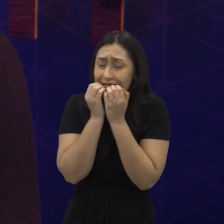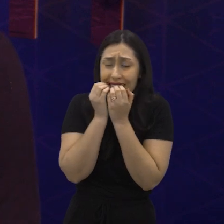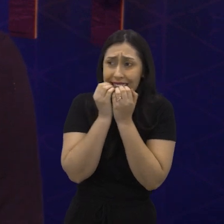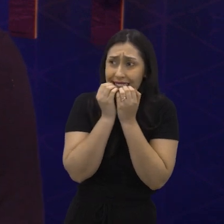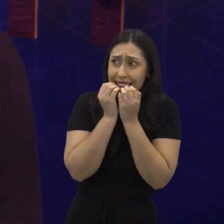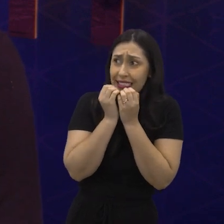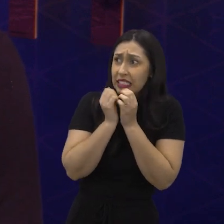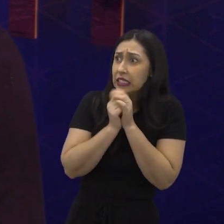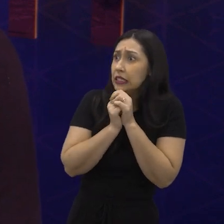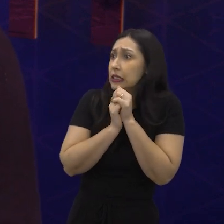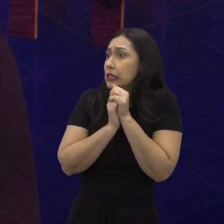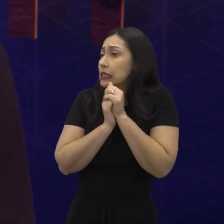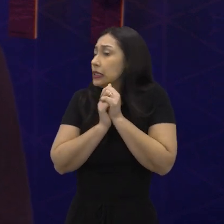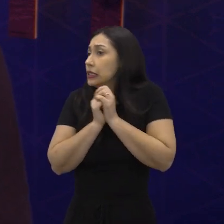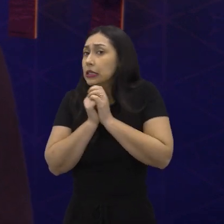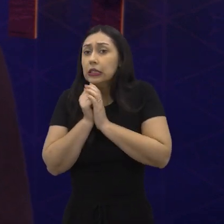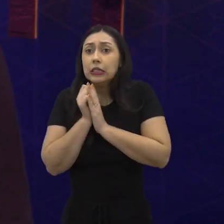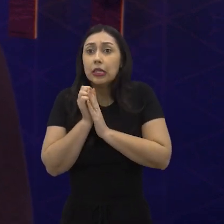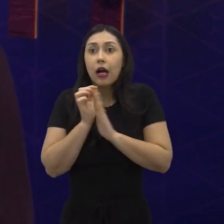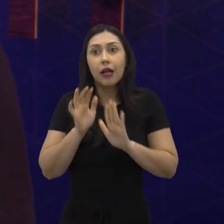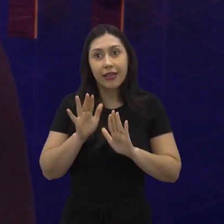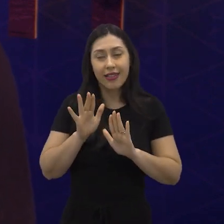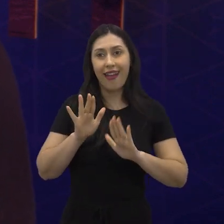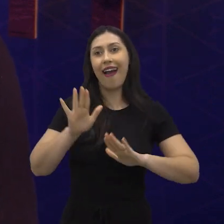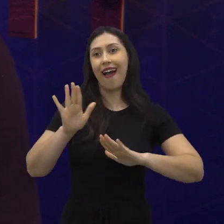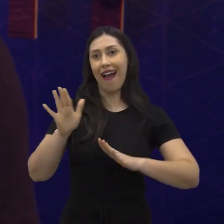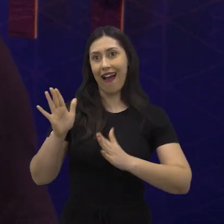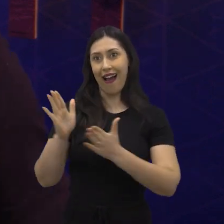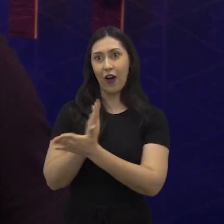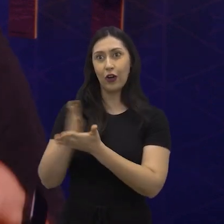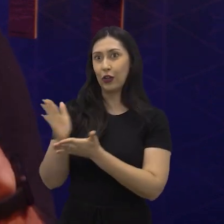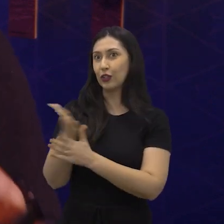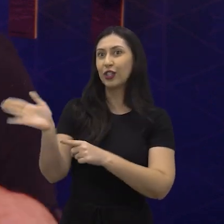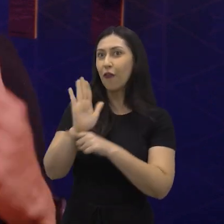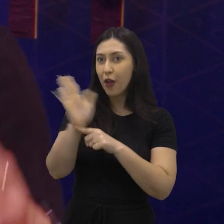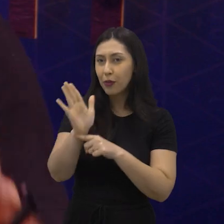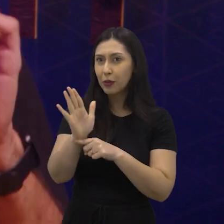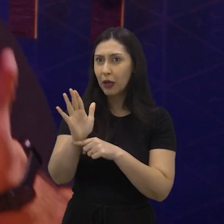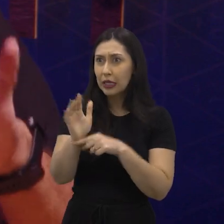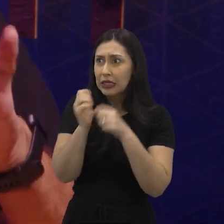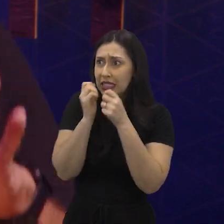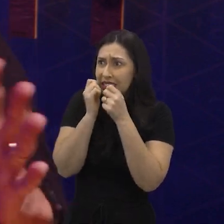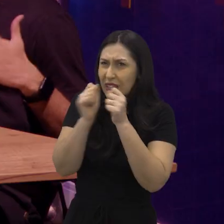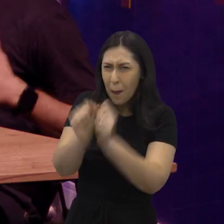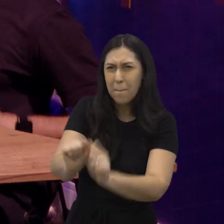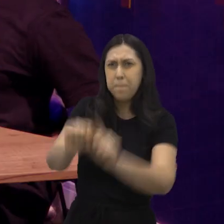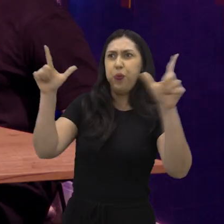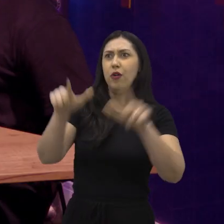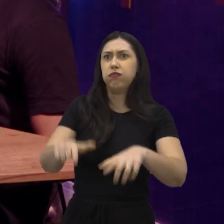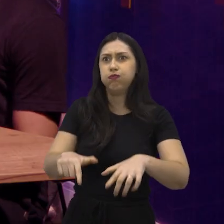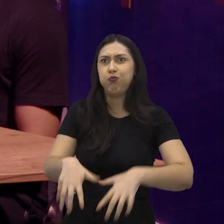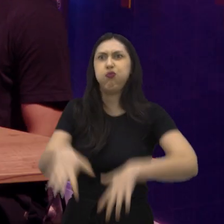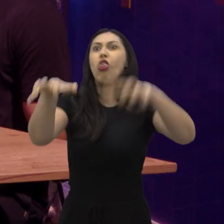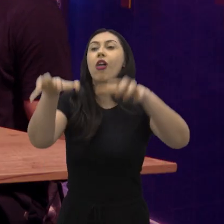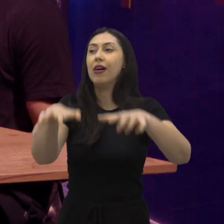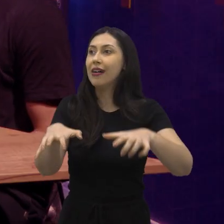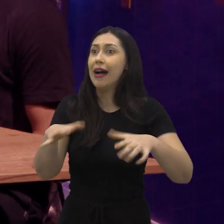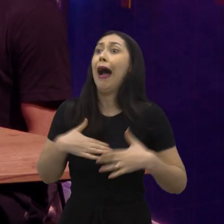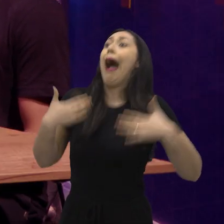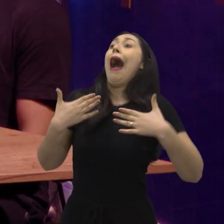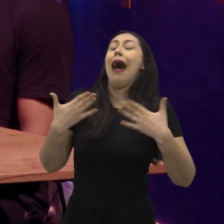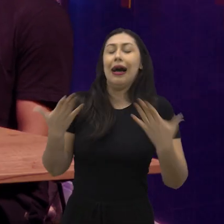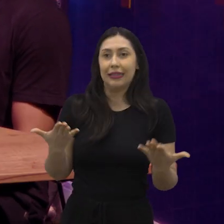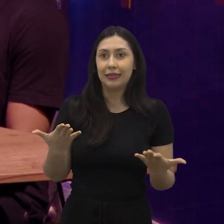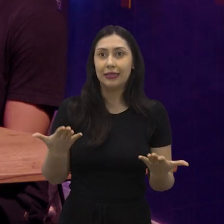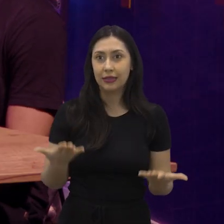com essa expectativa. E aí muitos filmes jogam na nossa cara, do nada um bicho